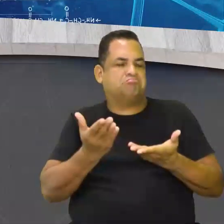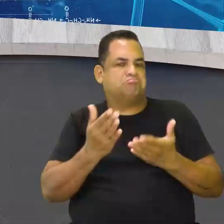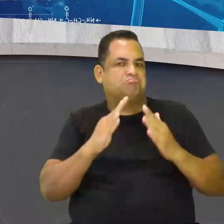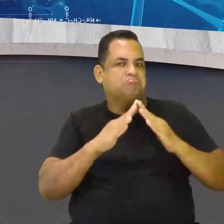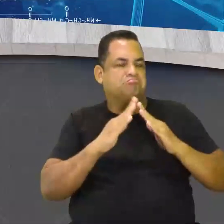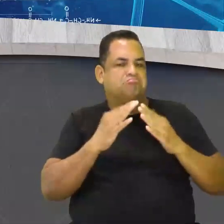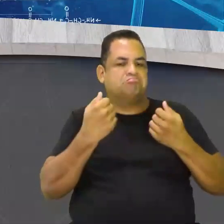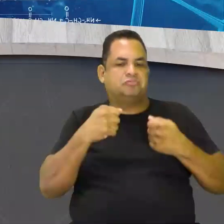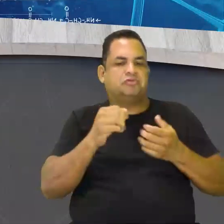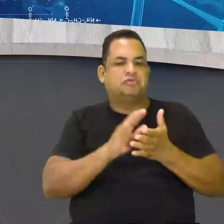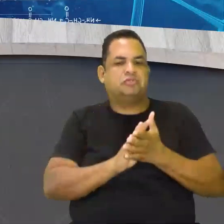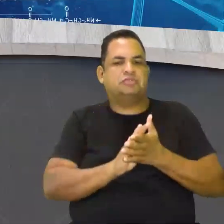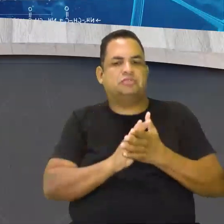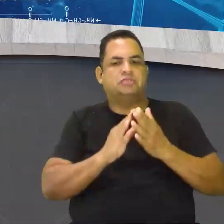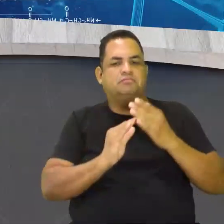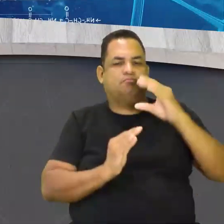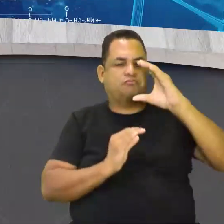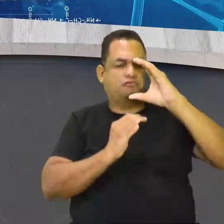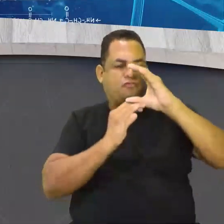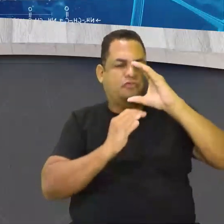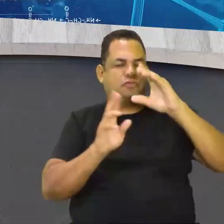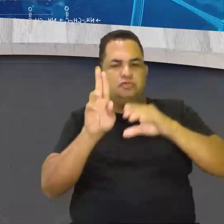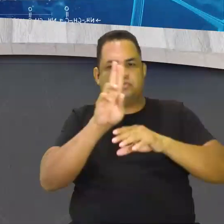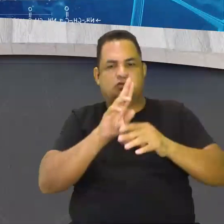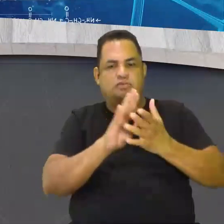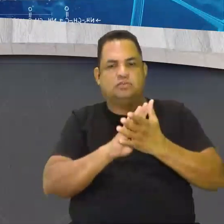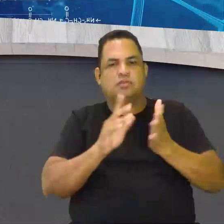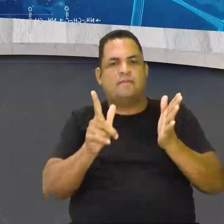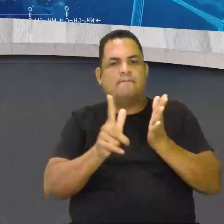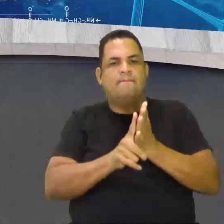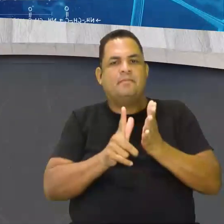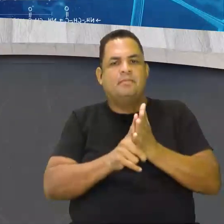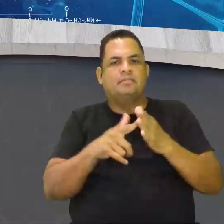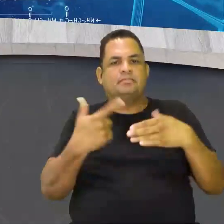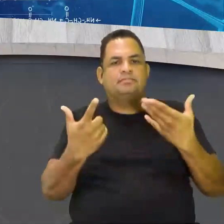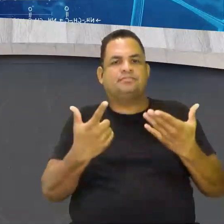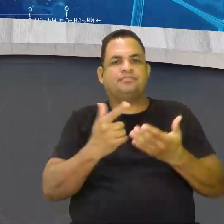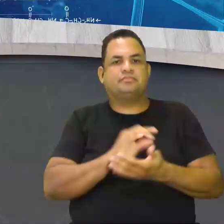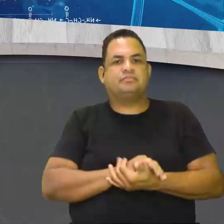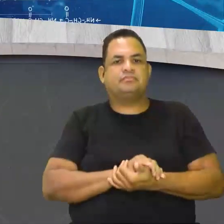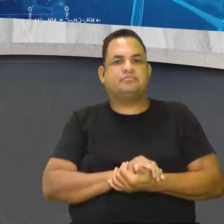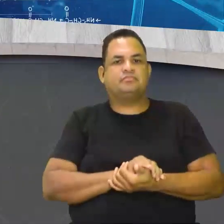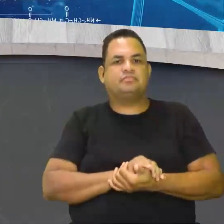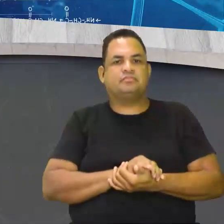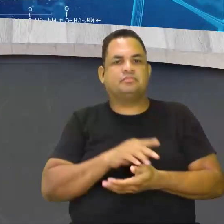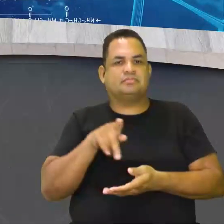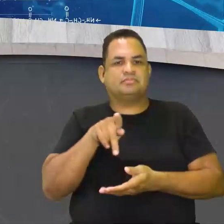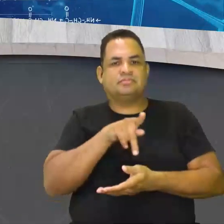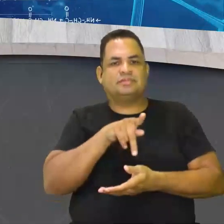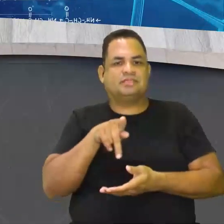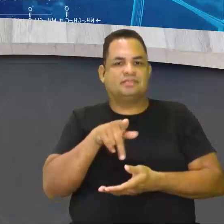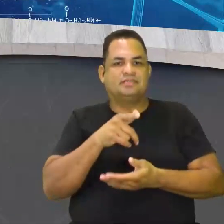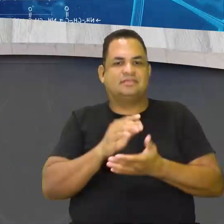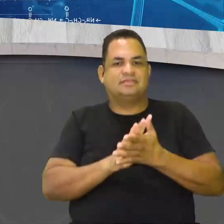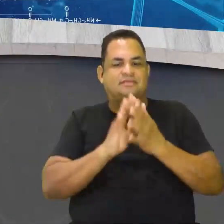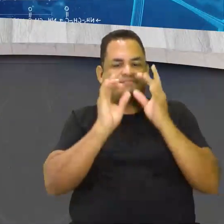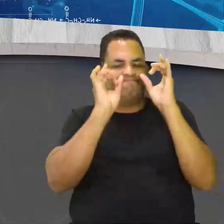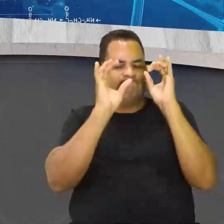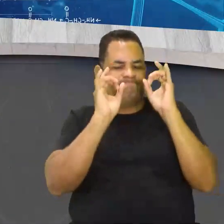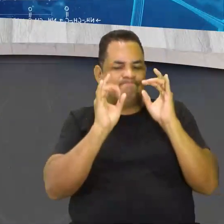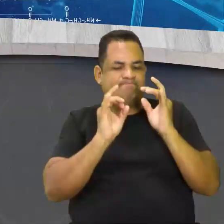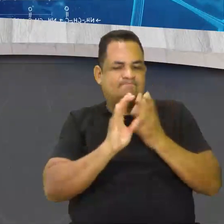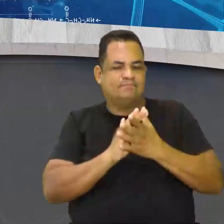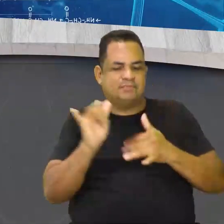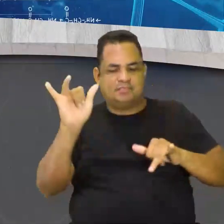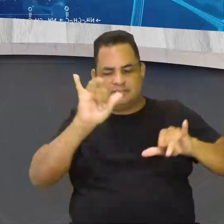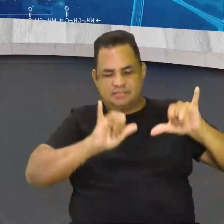com papel, muito simples. As técnicas, eu ficava até falando assim, nossa, o professor Almeida, ele manja demais, né? Vocês viram os detalhes do químico